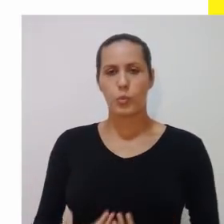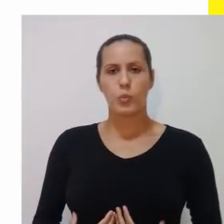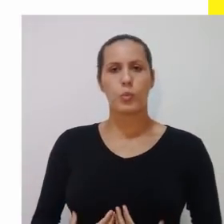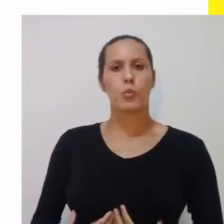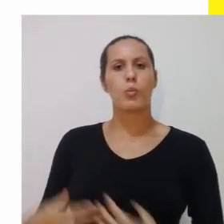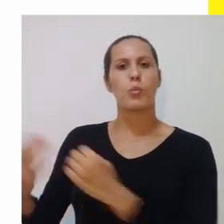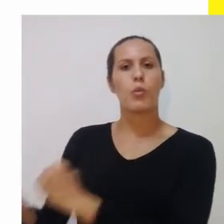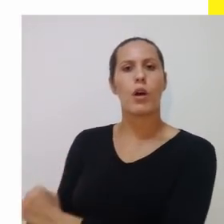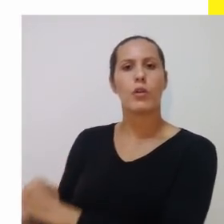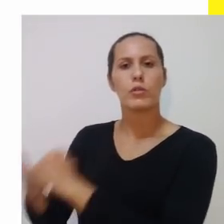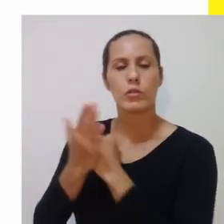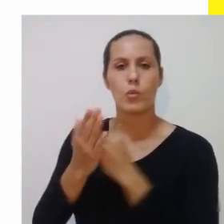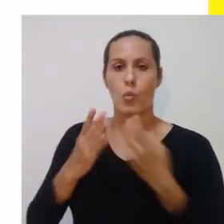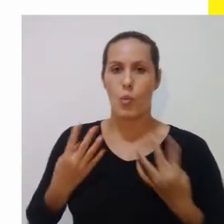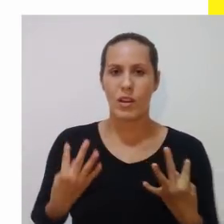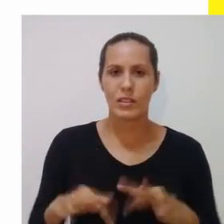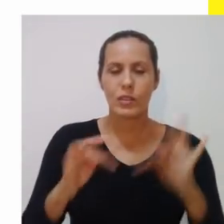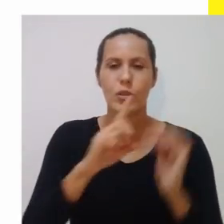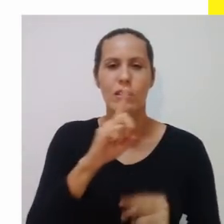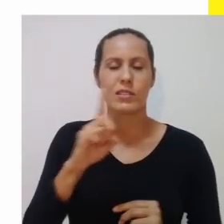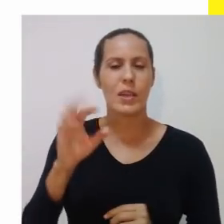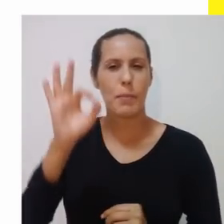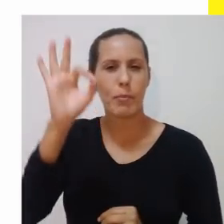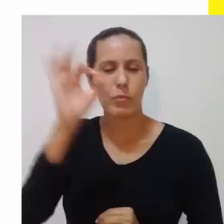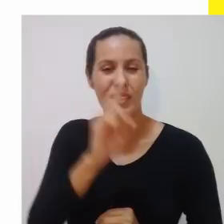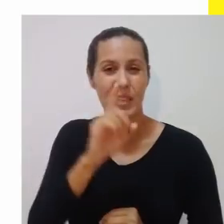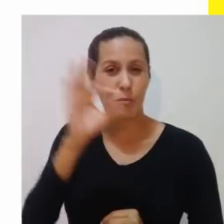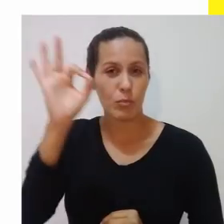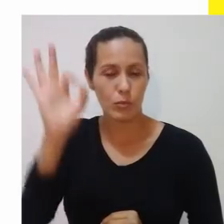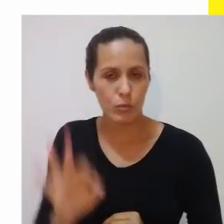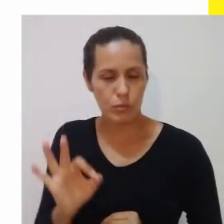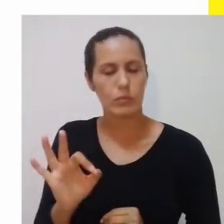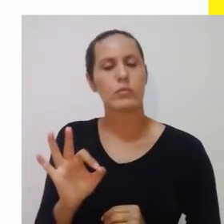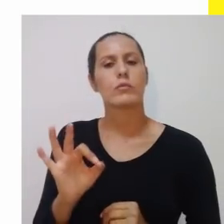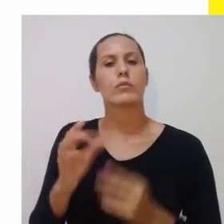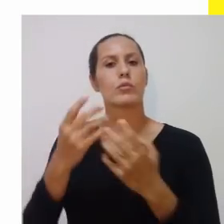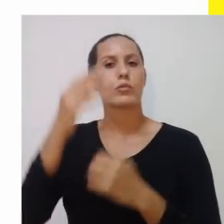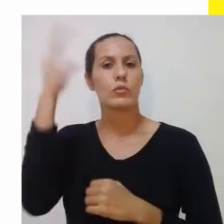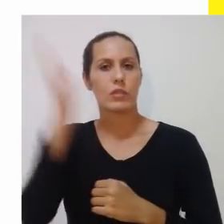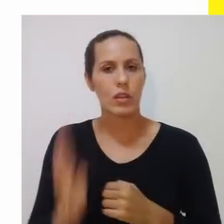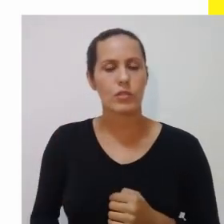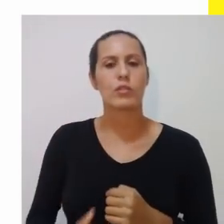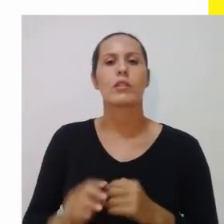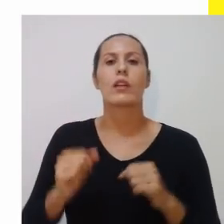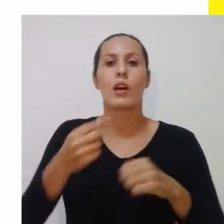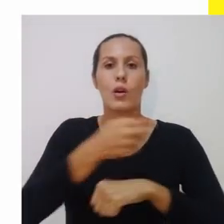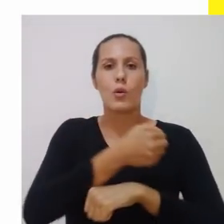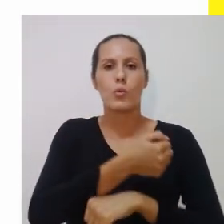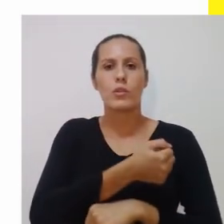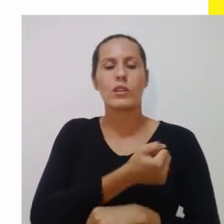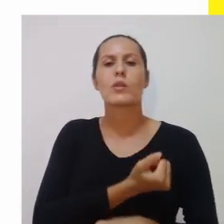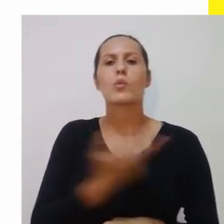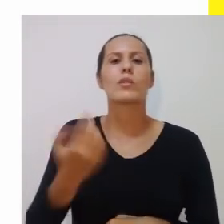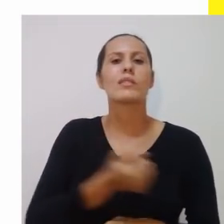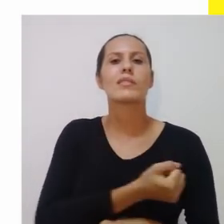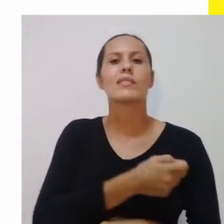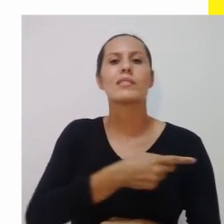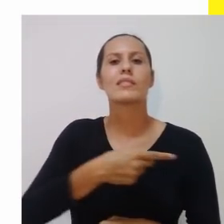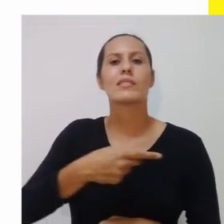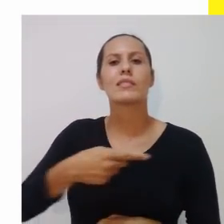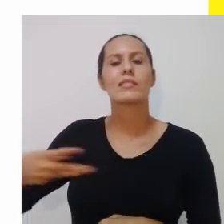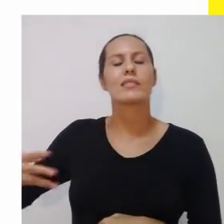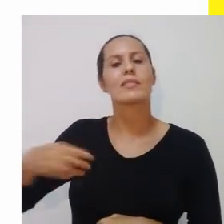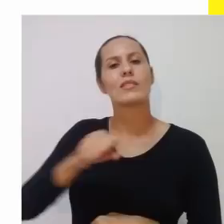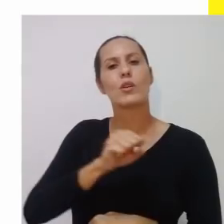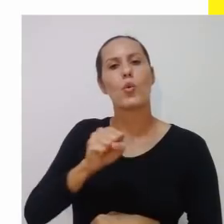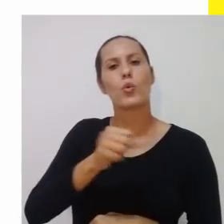Tecnologia é 100% nacional e deve ficar pronta em 8 semanas. Estudantes do 6º